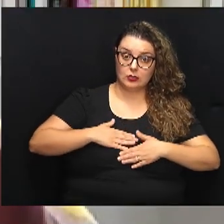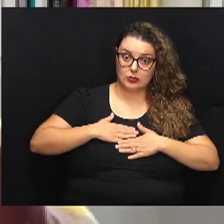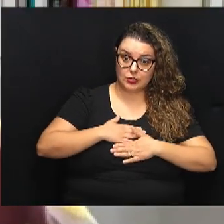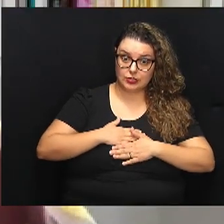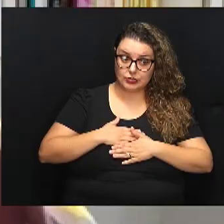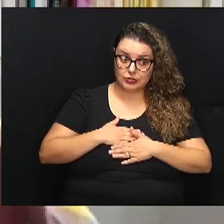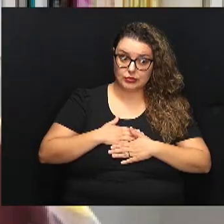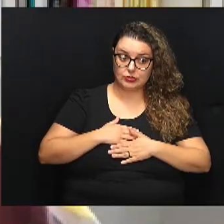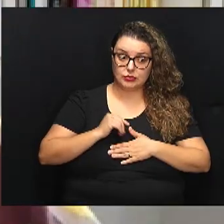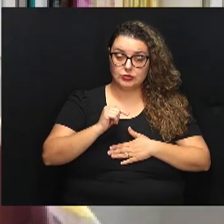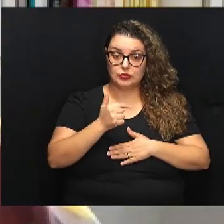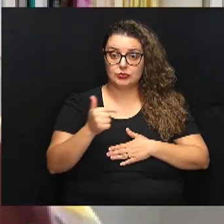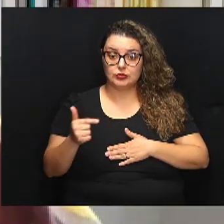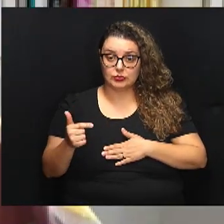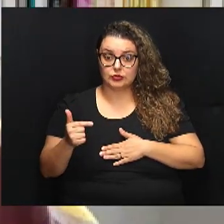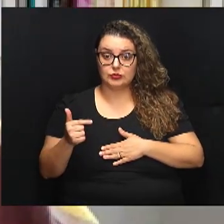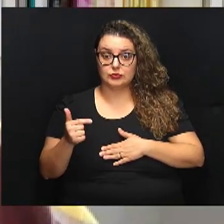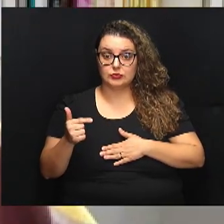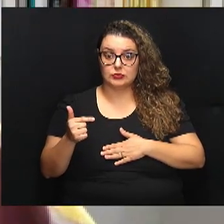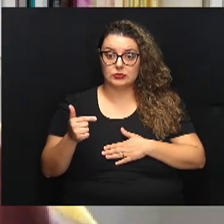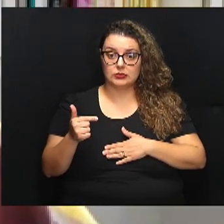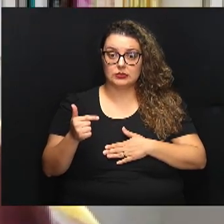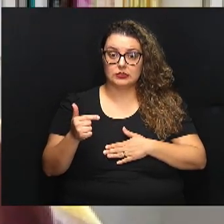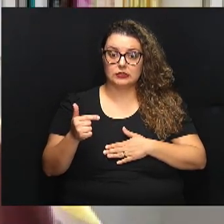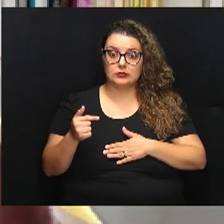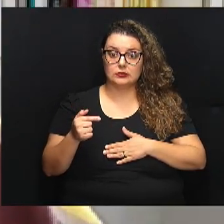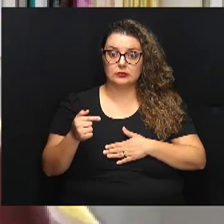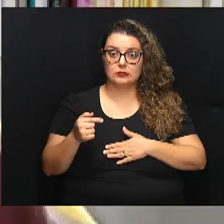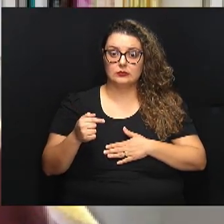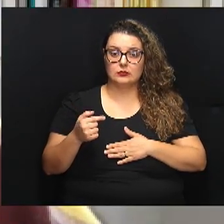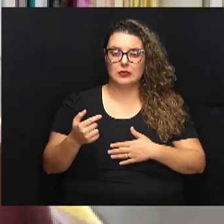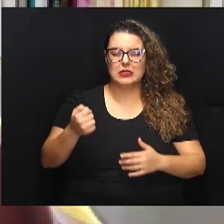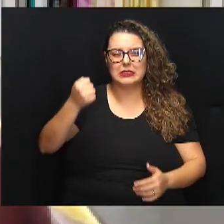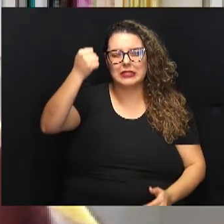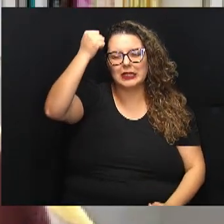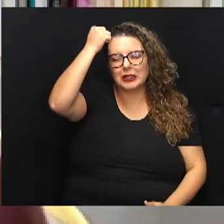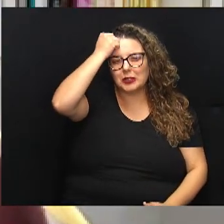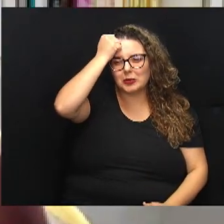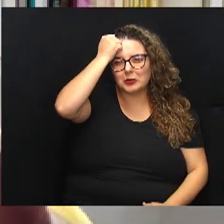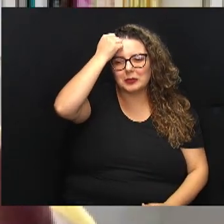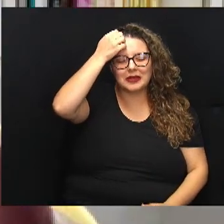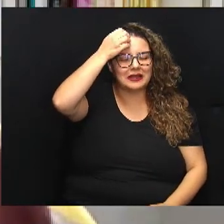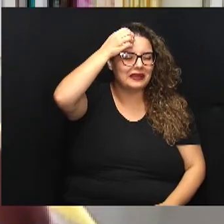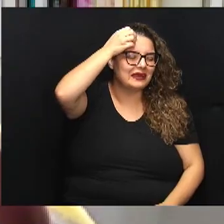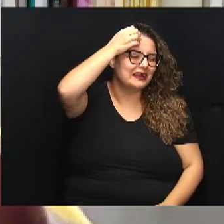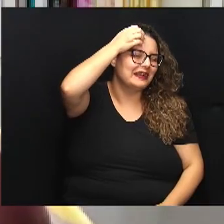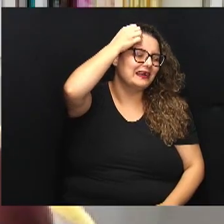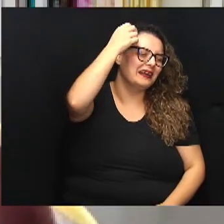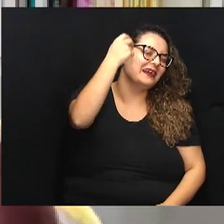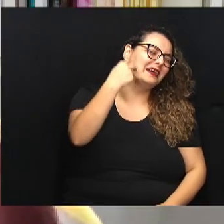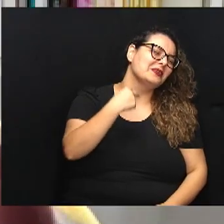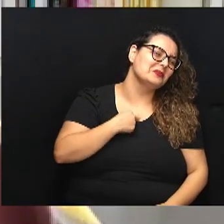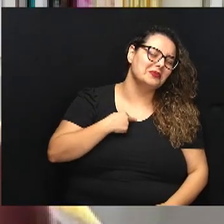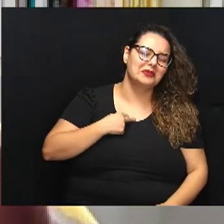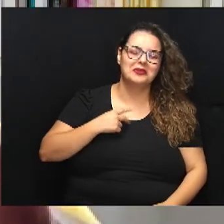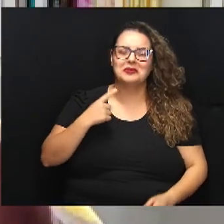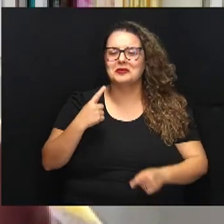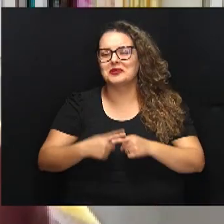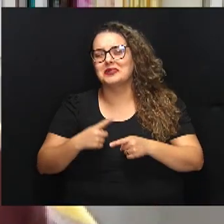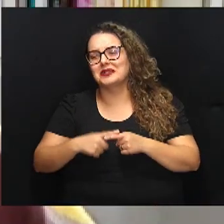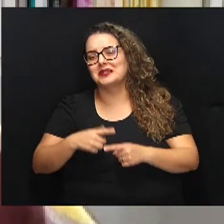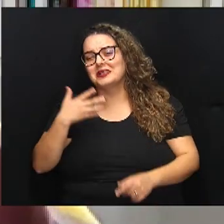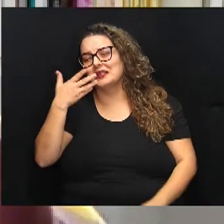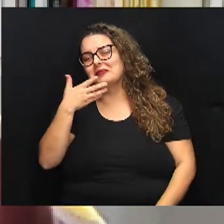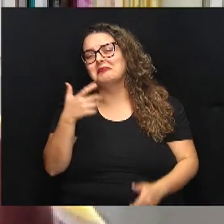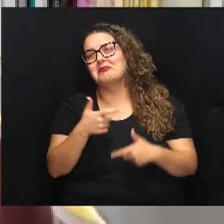sem entrar com aquela questão da culpa, sabe? Ah, eu não posso porque tem muito açúcar. A gente vê